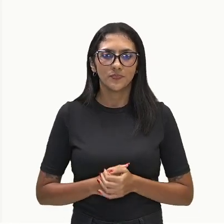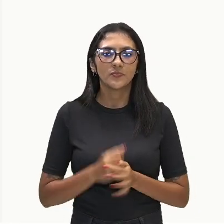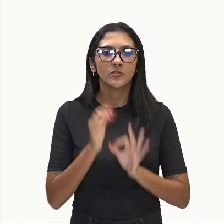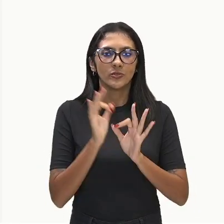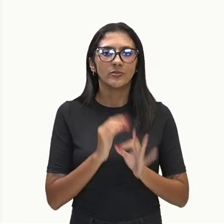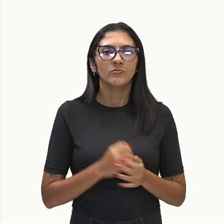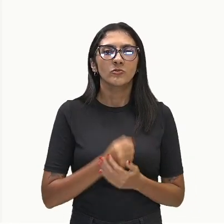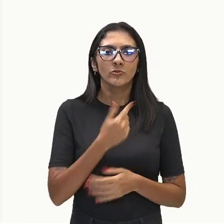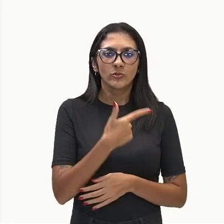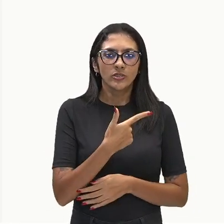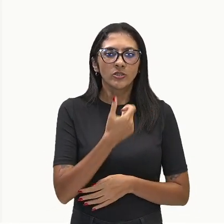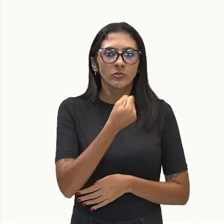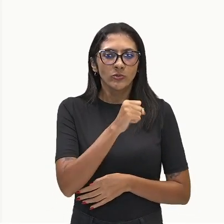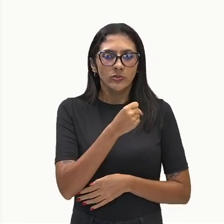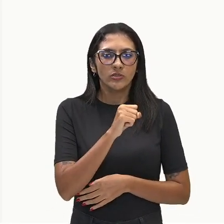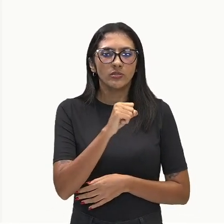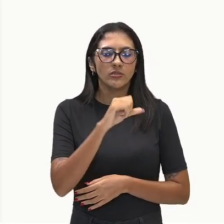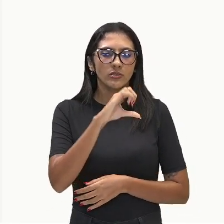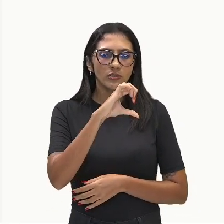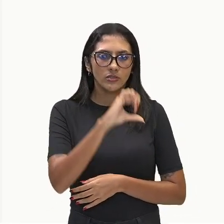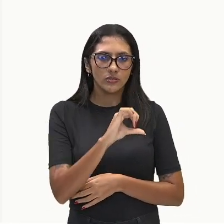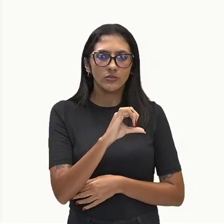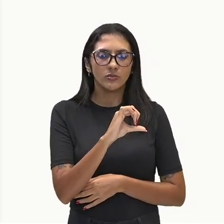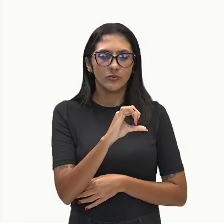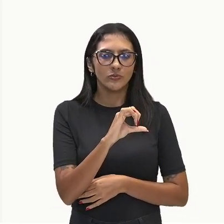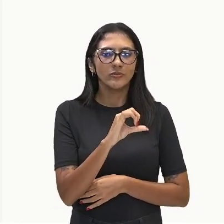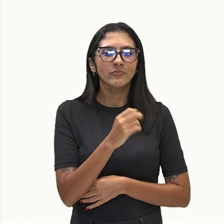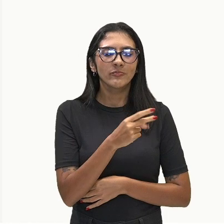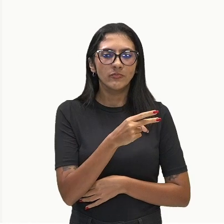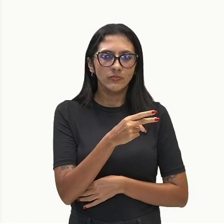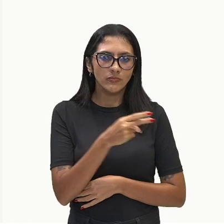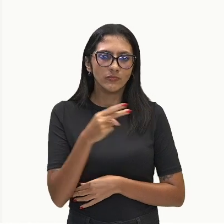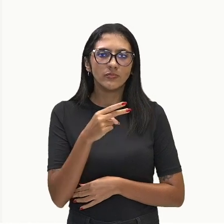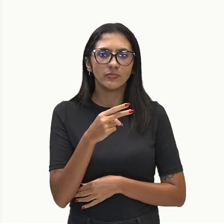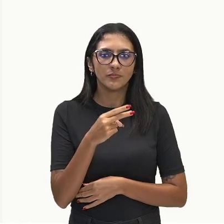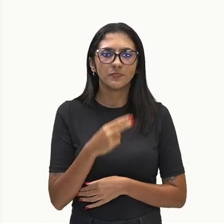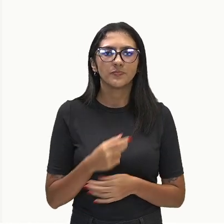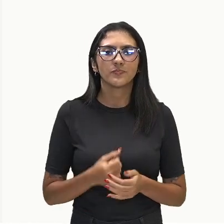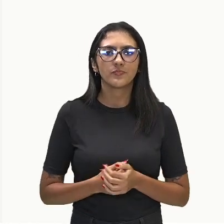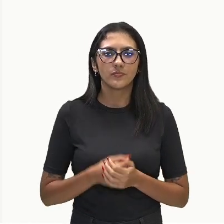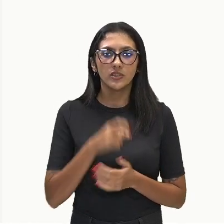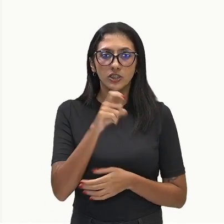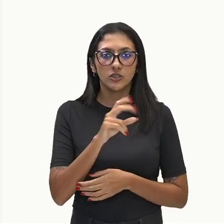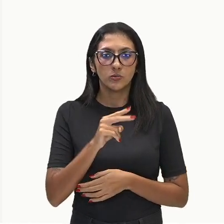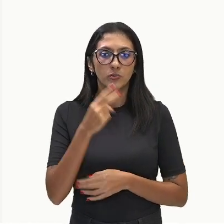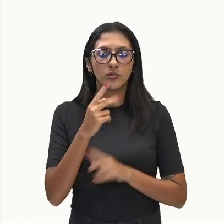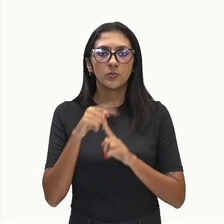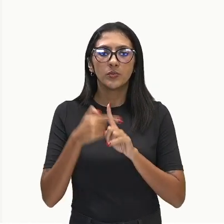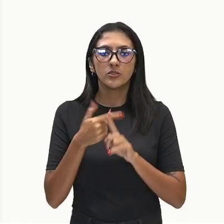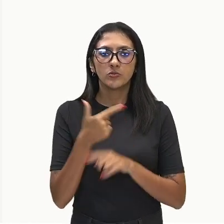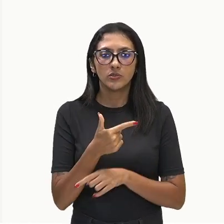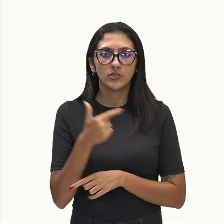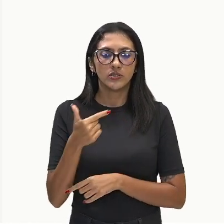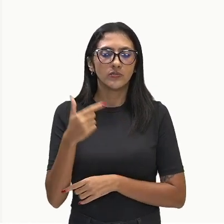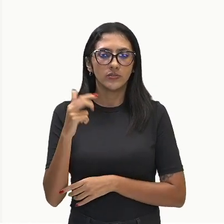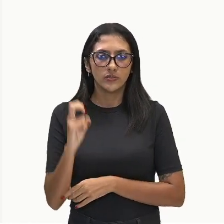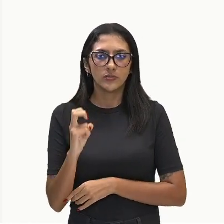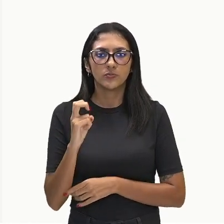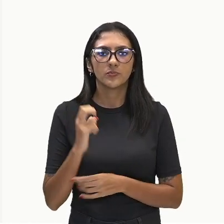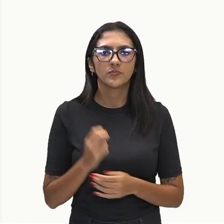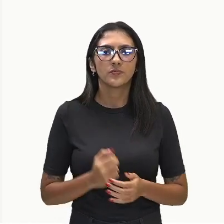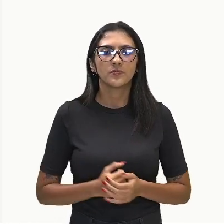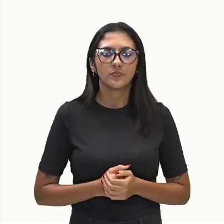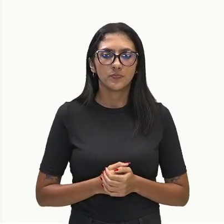ter 17 ao quadrado é 289 e 15 ao quadrado é 225. A gente